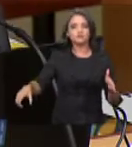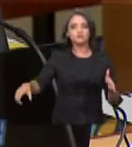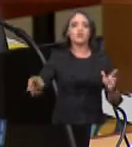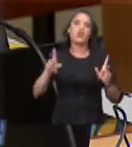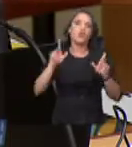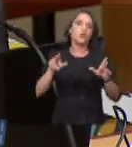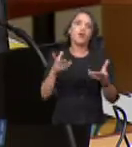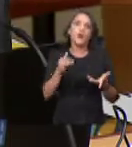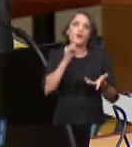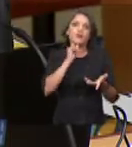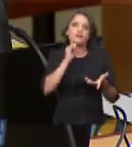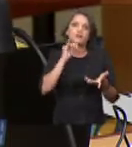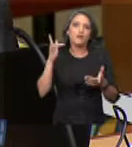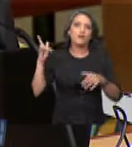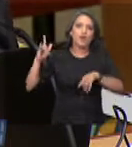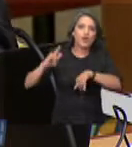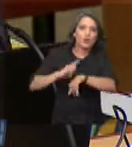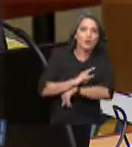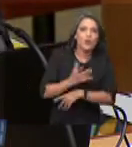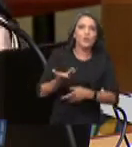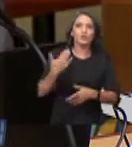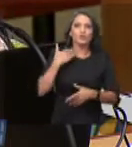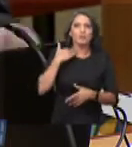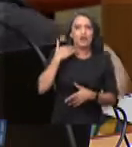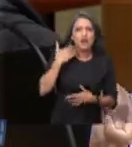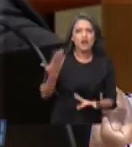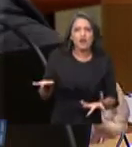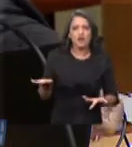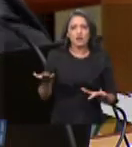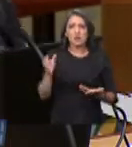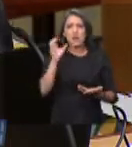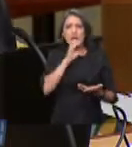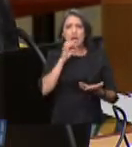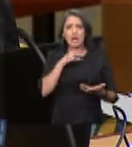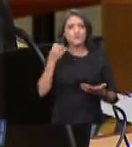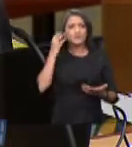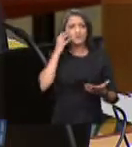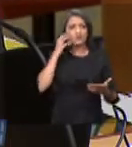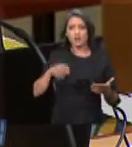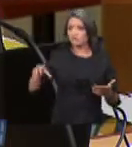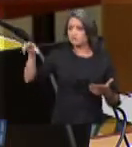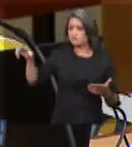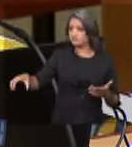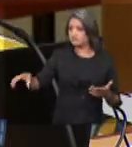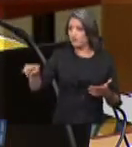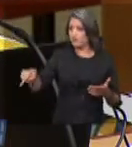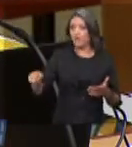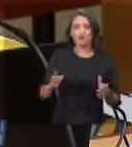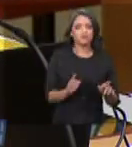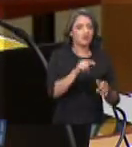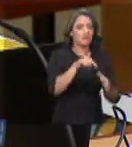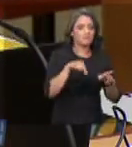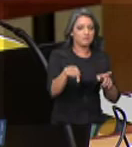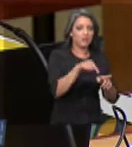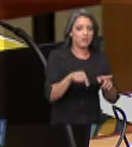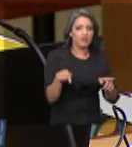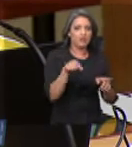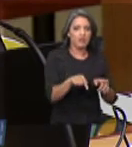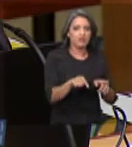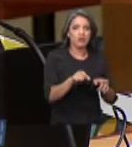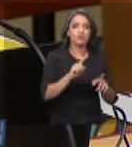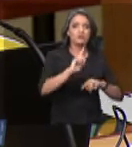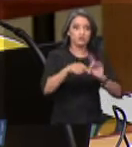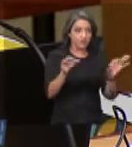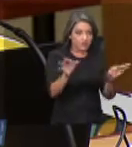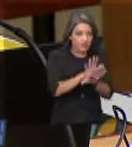em aeroportos em bancos ou seja em poucos minutos deixa o celular vota e pega novamente o